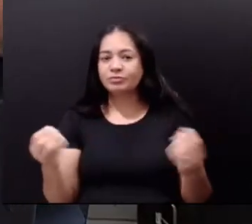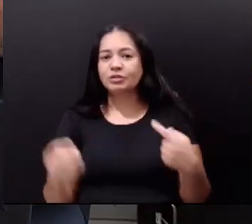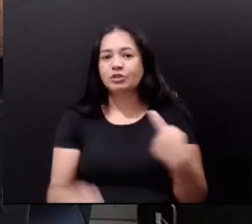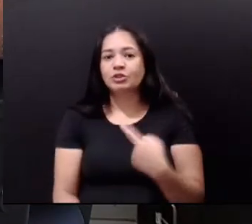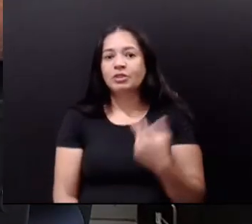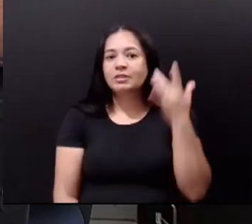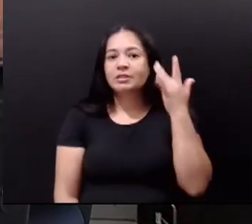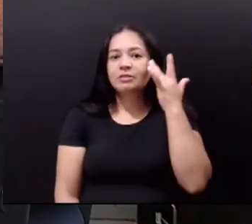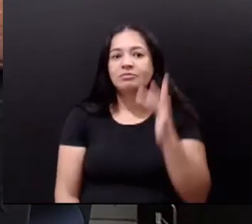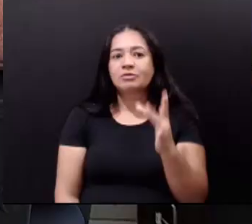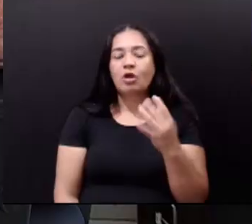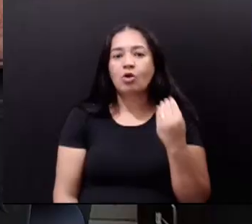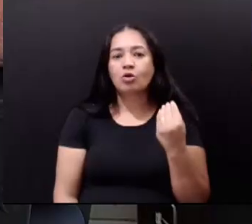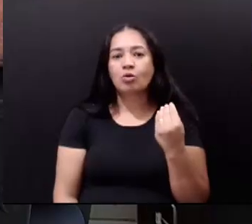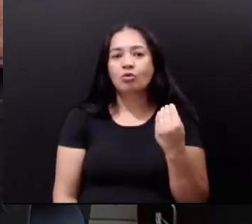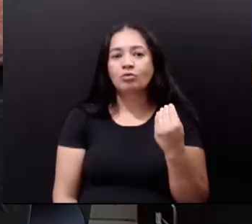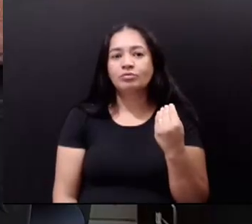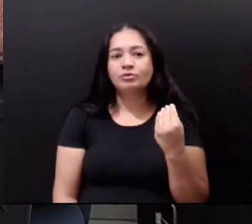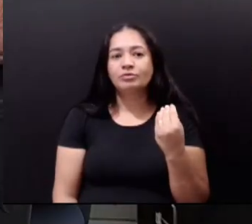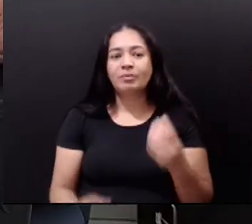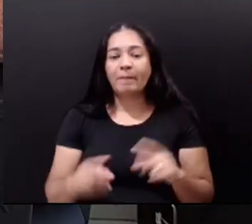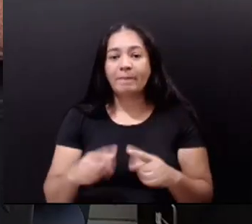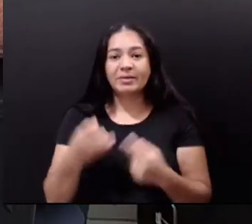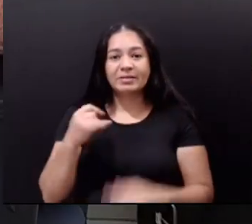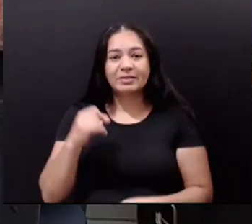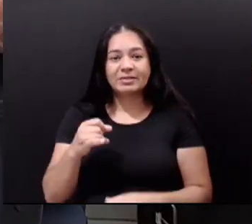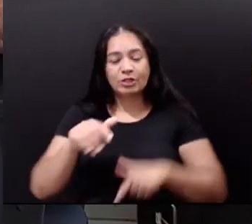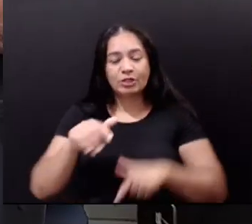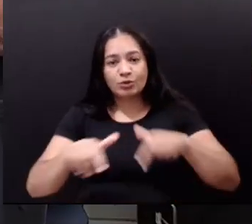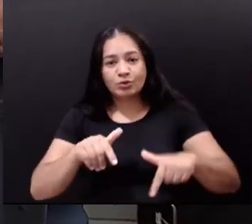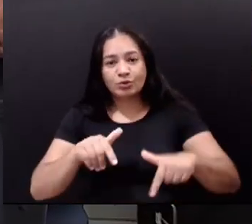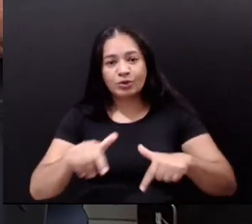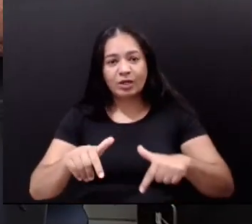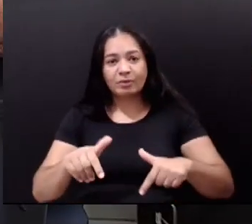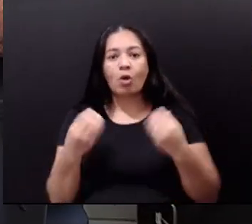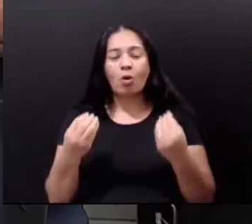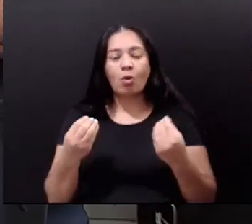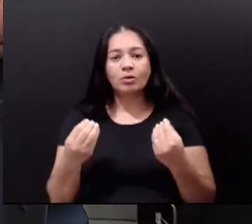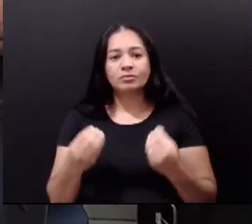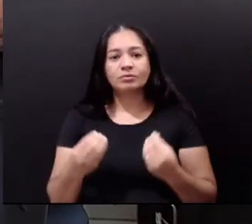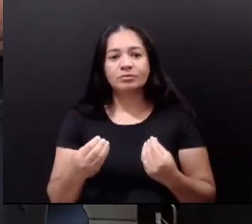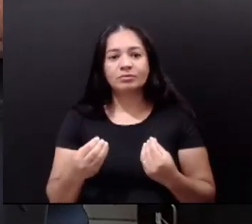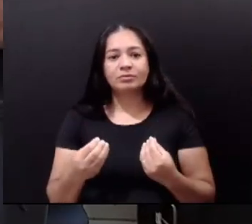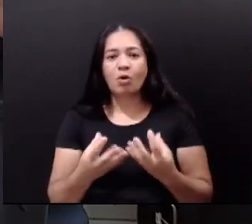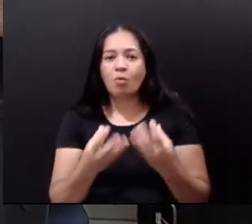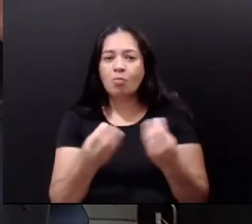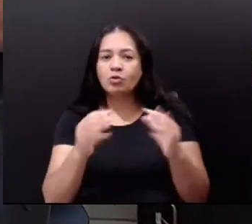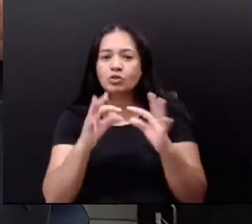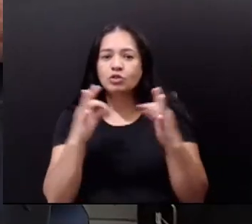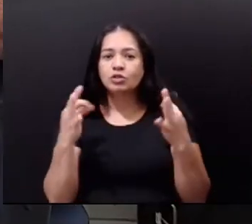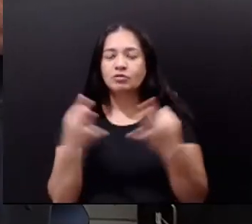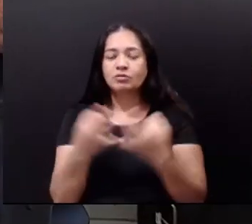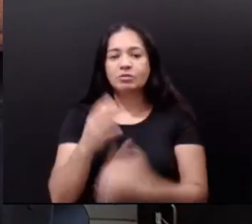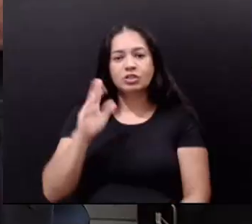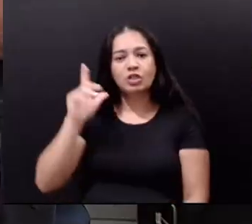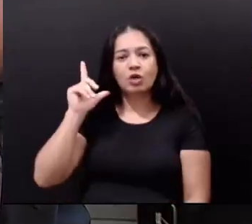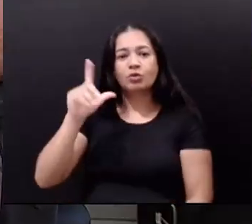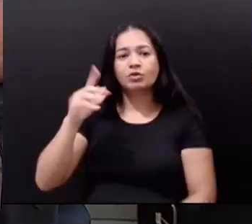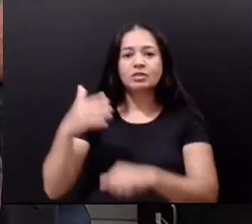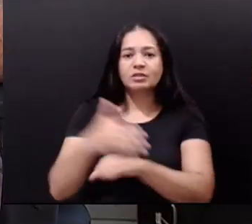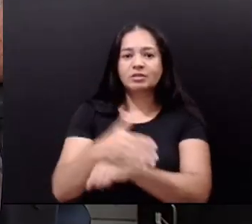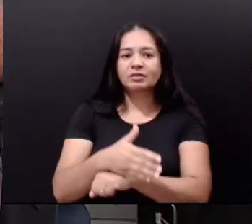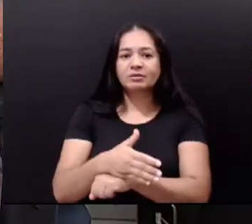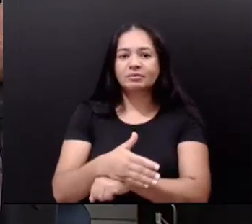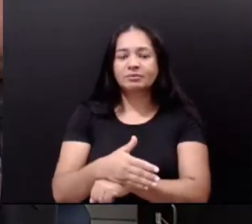todas as situações, mas se não fosse o serviço, como estaria o quadro? Para tantas famílias que tiveram acesso e conseguiram ressignificar a